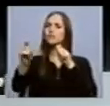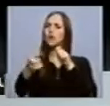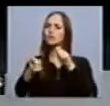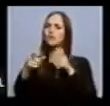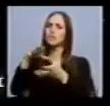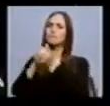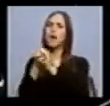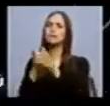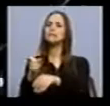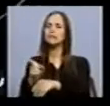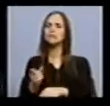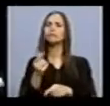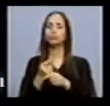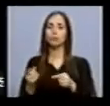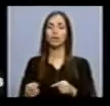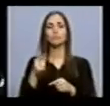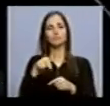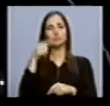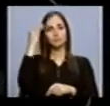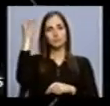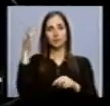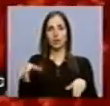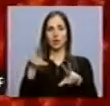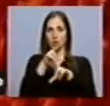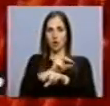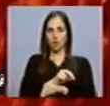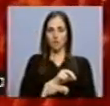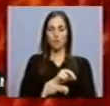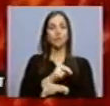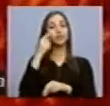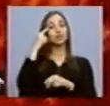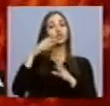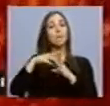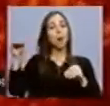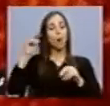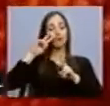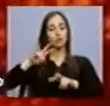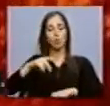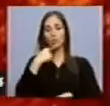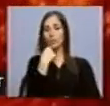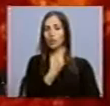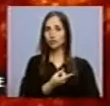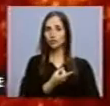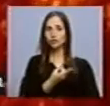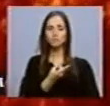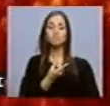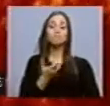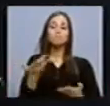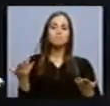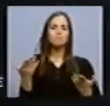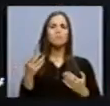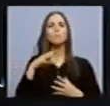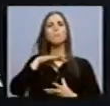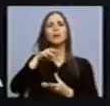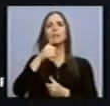nova teoria diz-nos que, e vem do Japão, de investigadores japoneses, diz-nos que, bom, Marte também